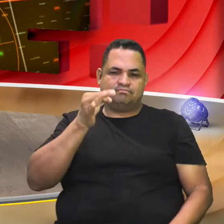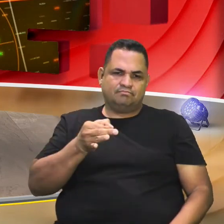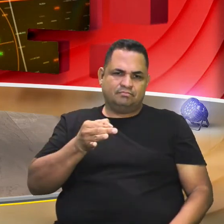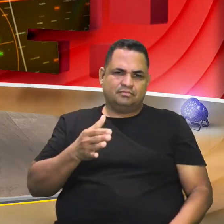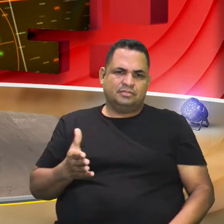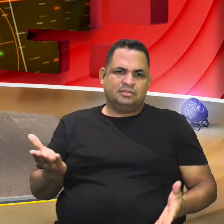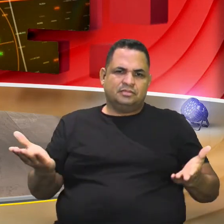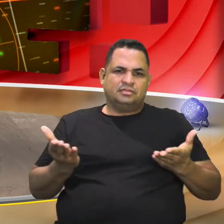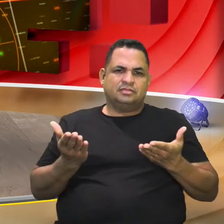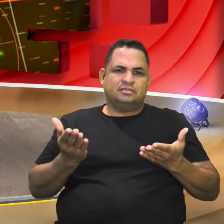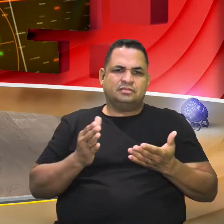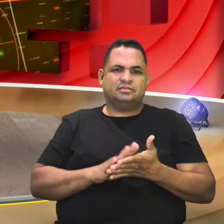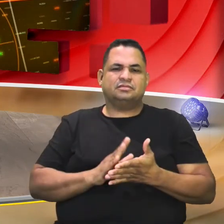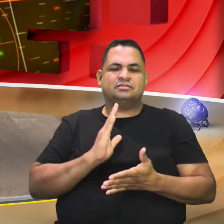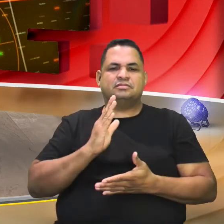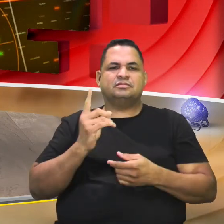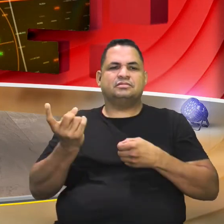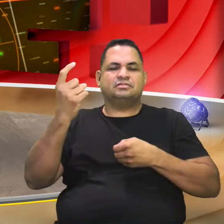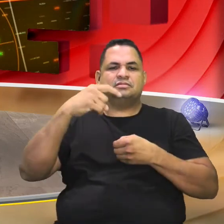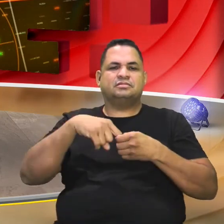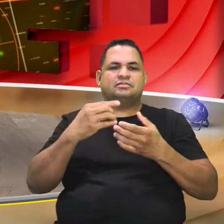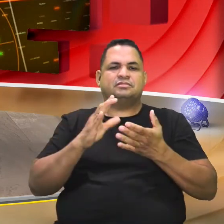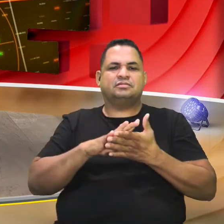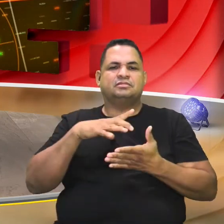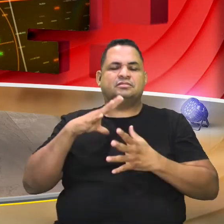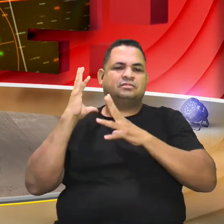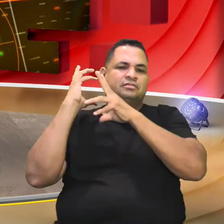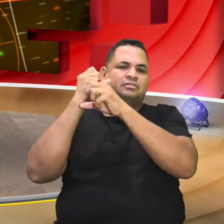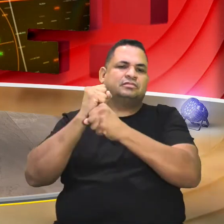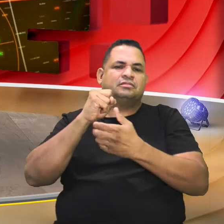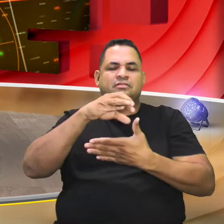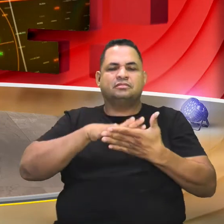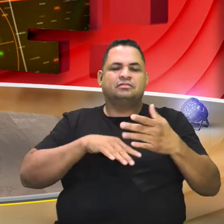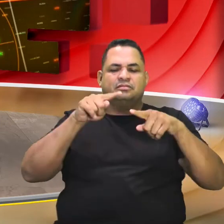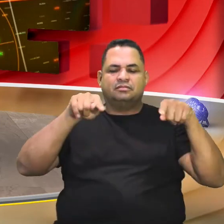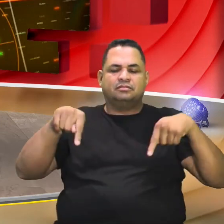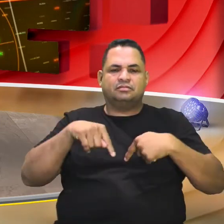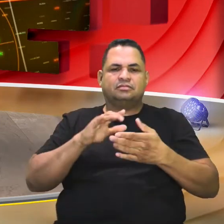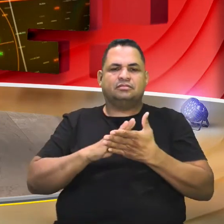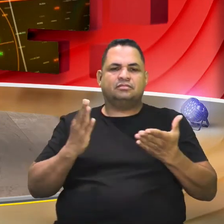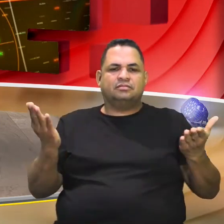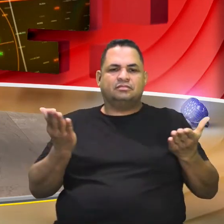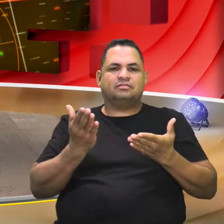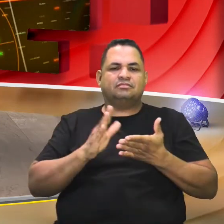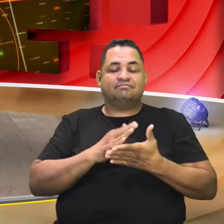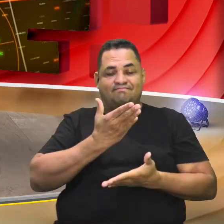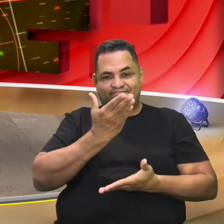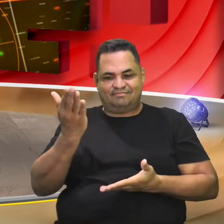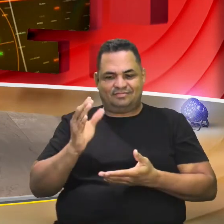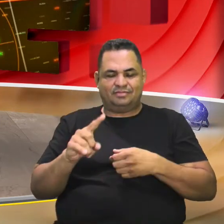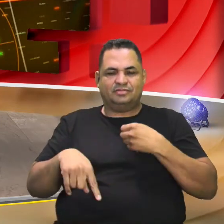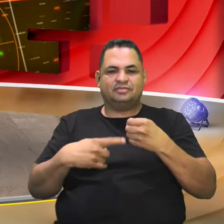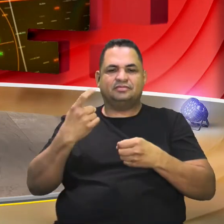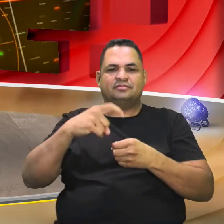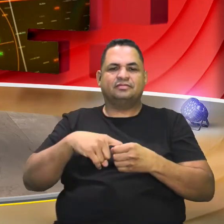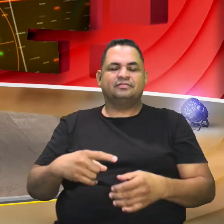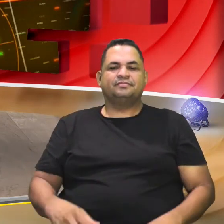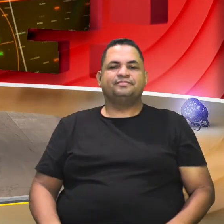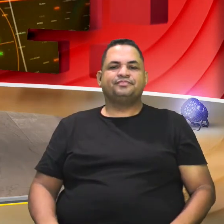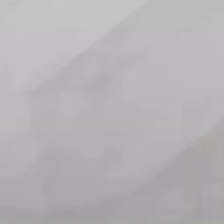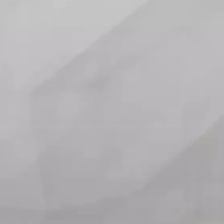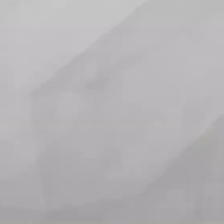certo? Beleza. Então vamos lá, né? Já a gente está de volta, tem revisão, atividade de sala, mas agora é com vocês. Até já!